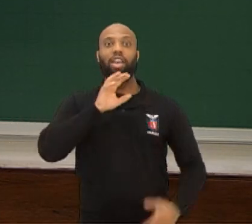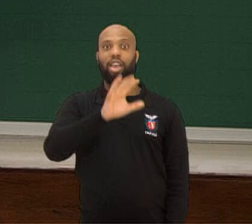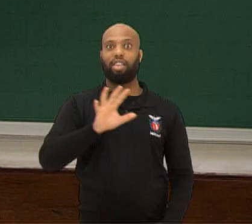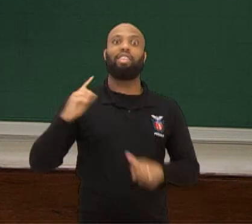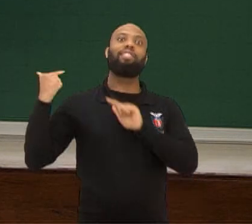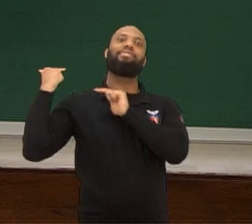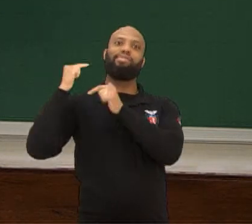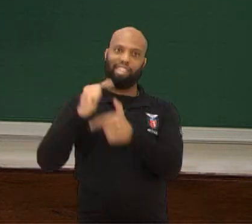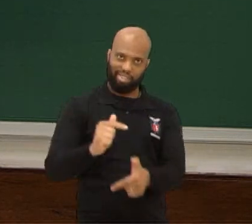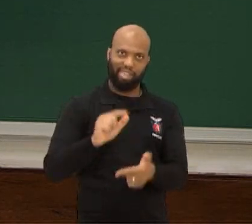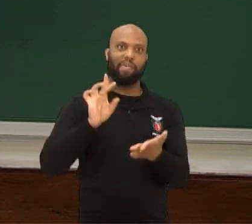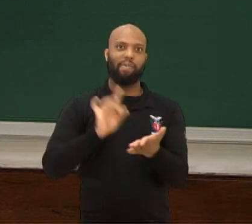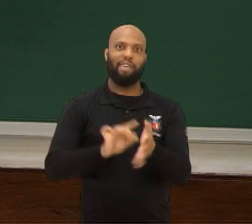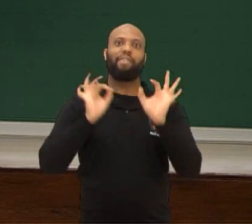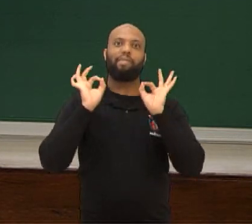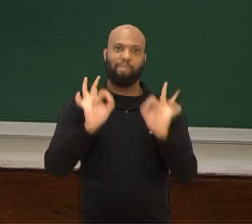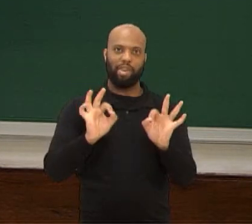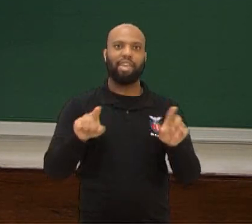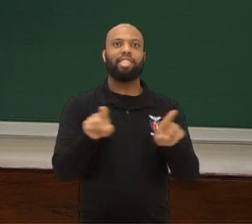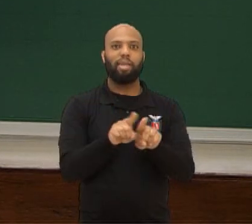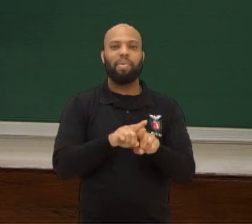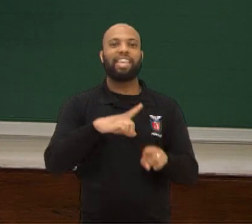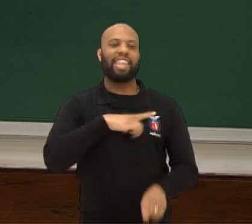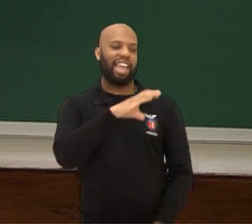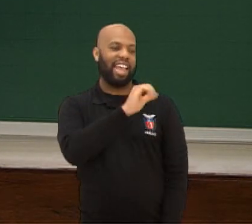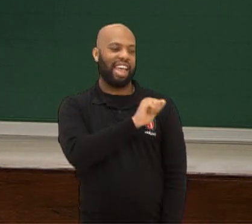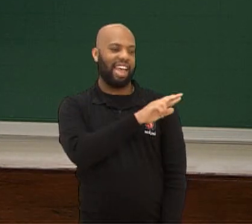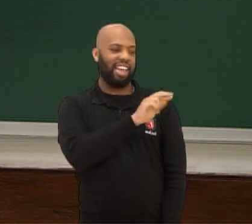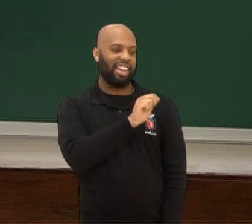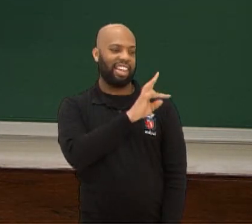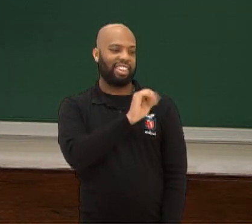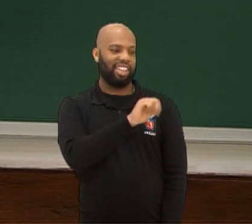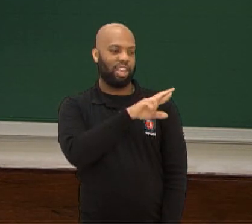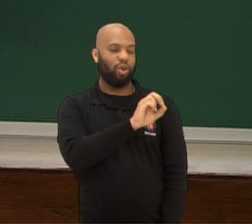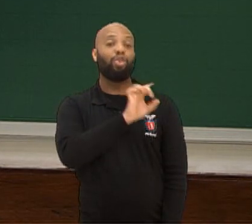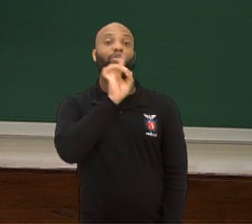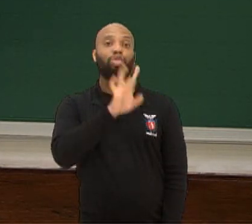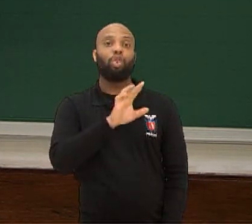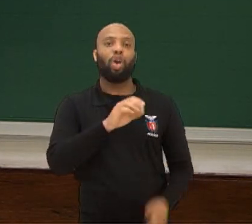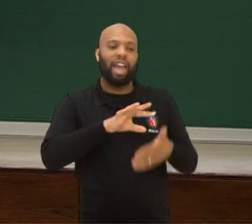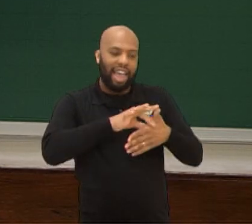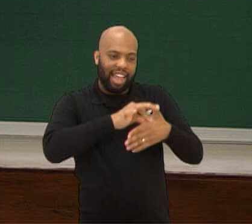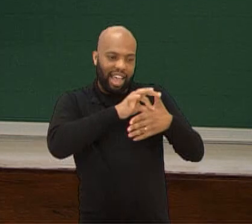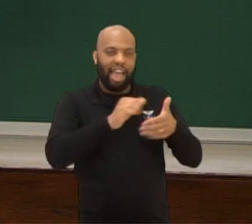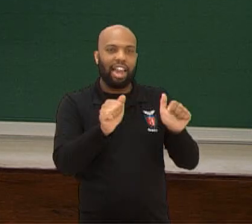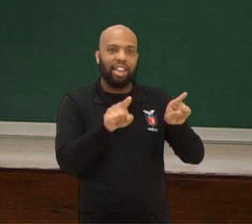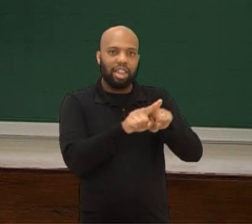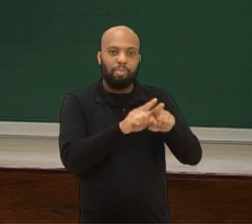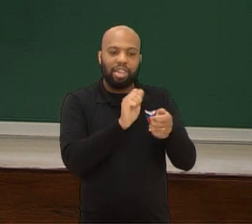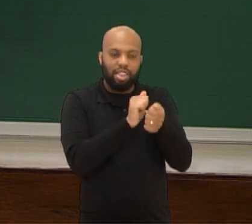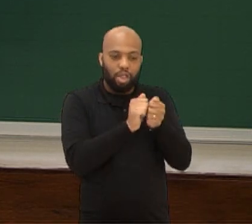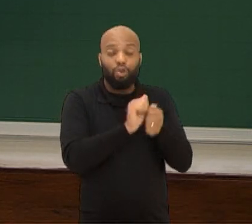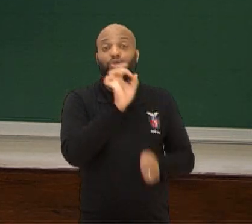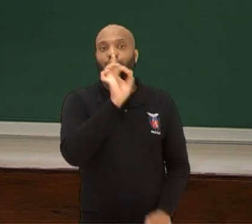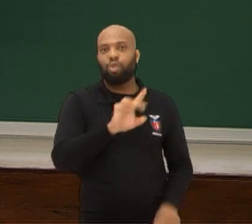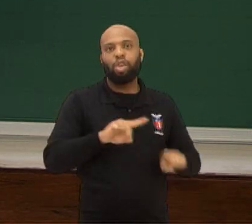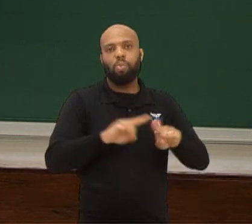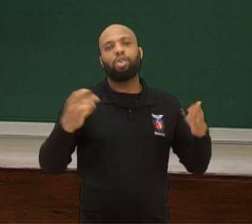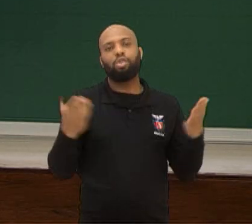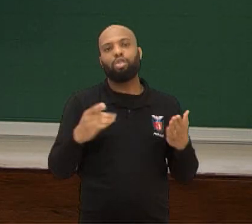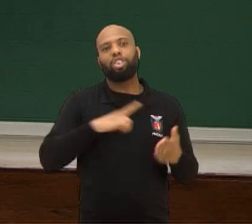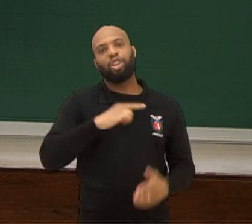bem tradicional. Como o carreteiro tem, é só a carne e o arroz, ali o charque e o arroz, mas que hoje